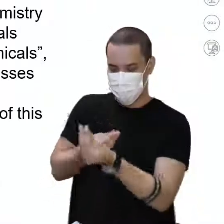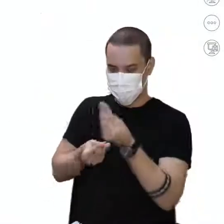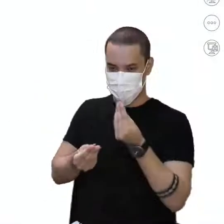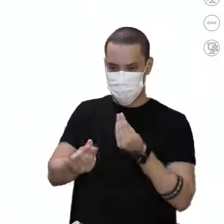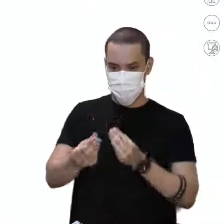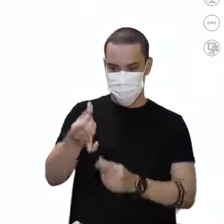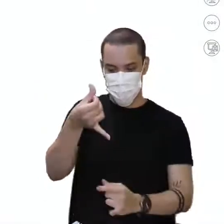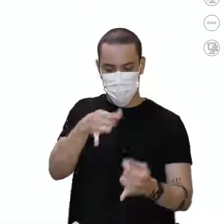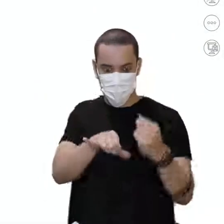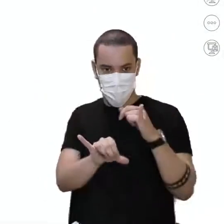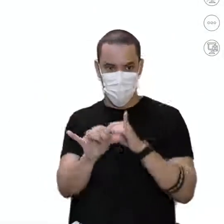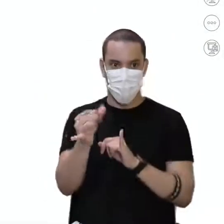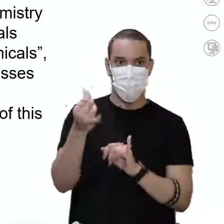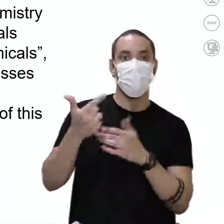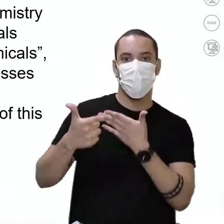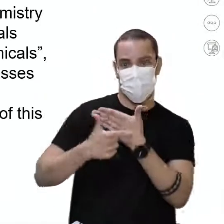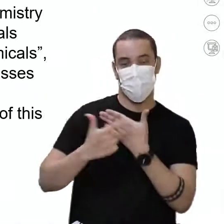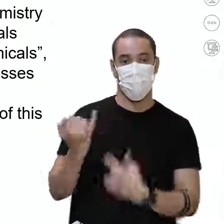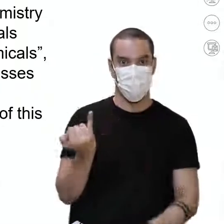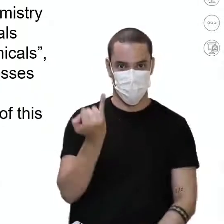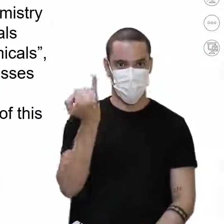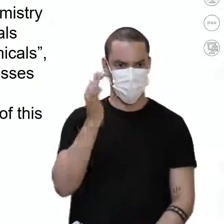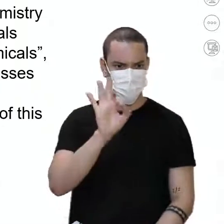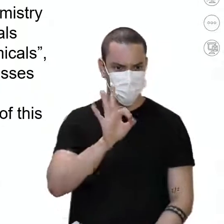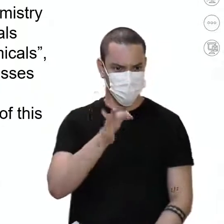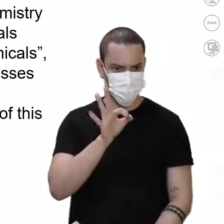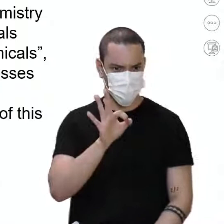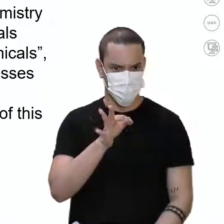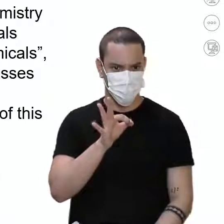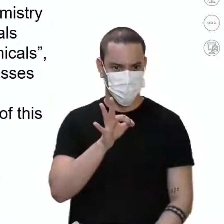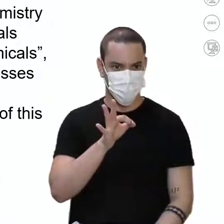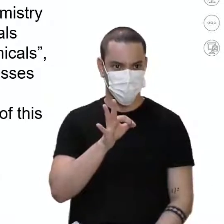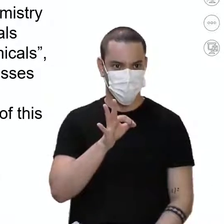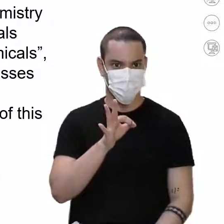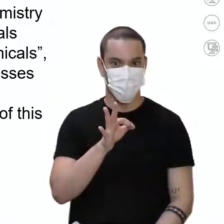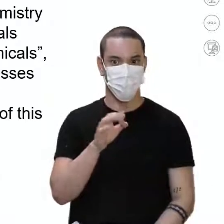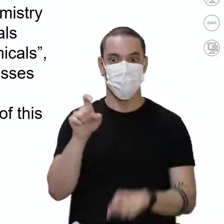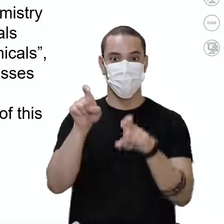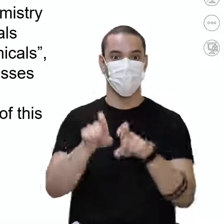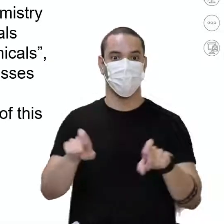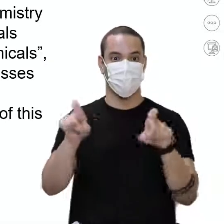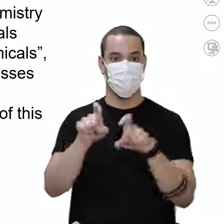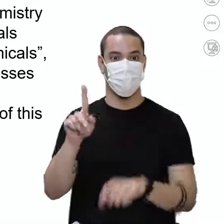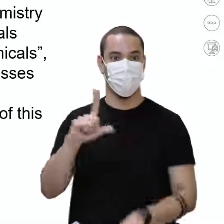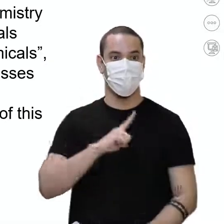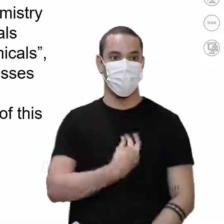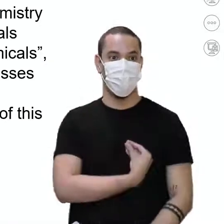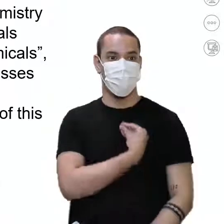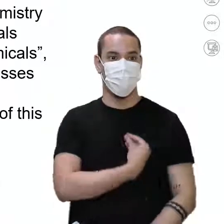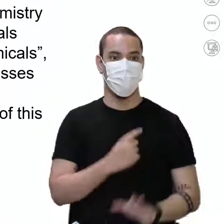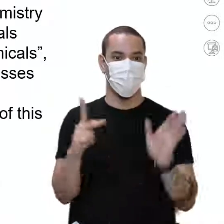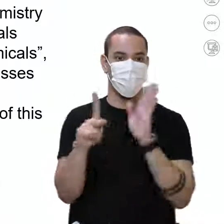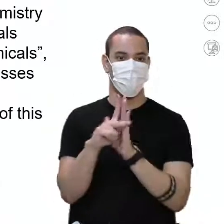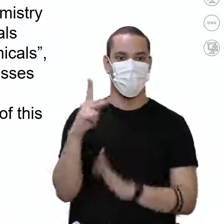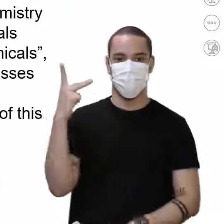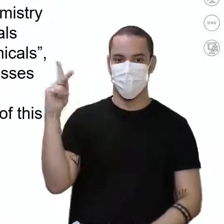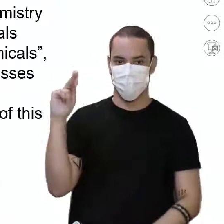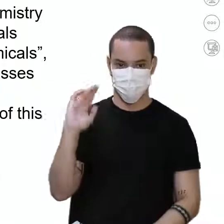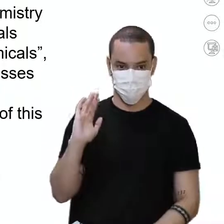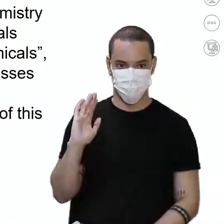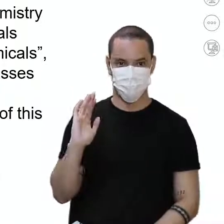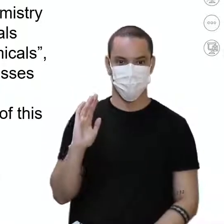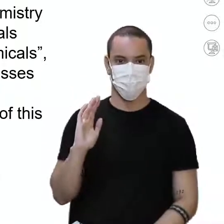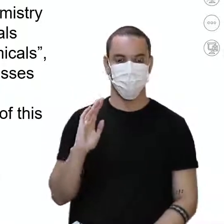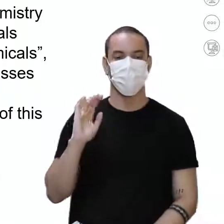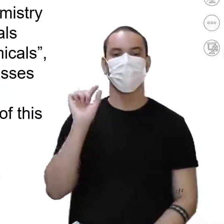papel importante. Isso está mexendo sozinho, o computador está tendo vida própria. Vamos lá. It explains,